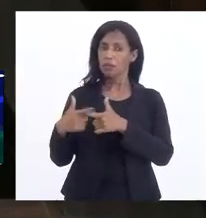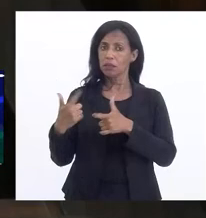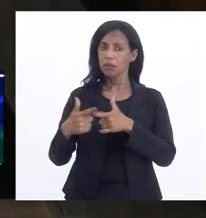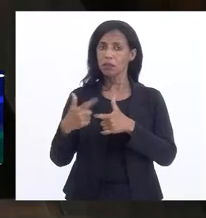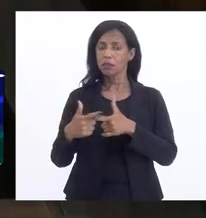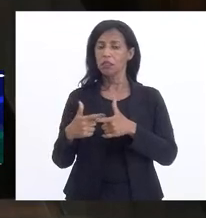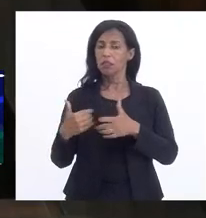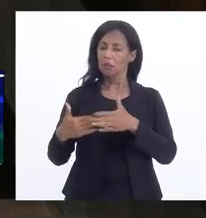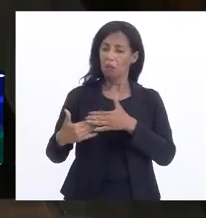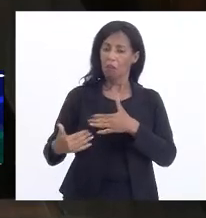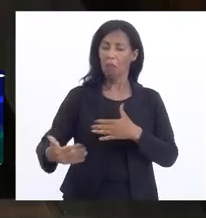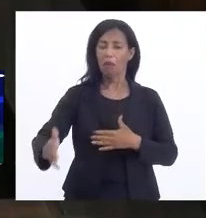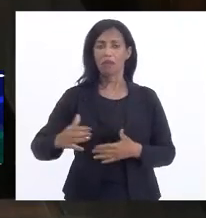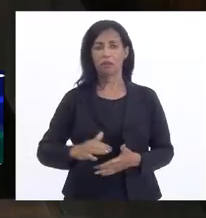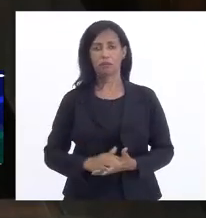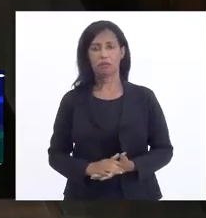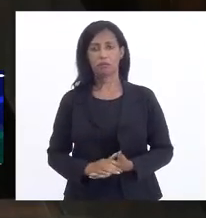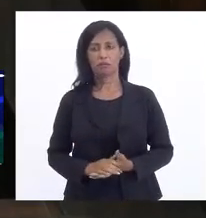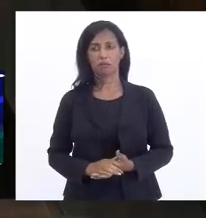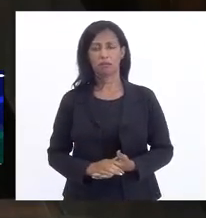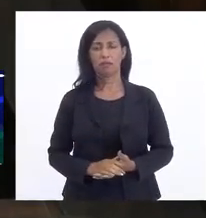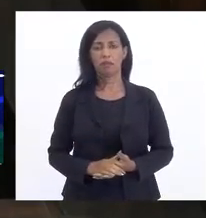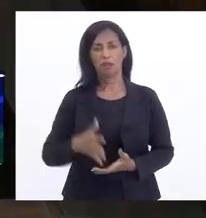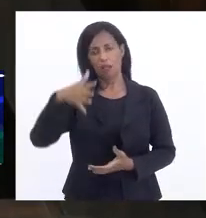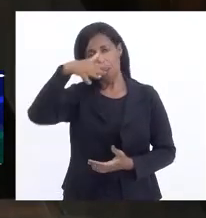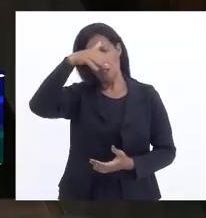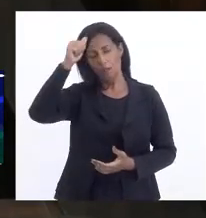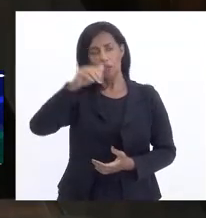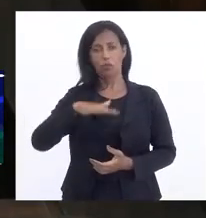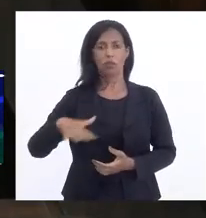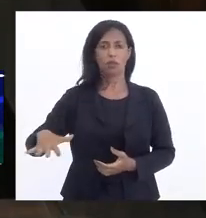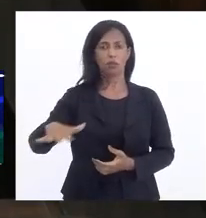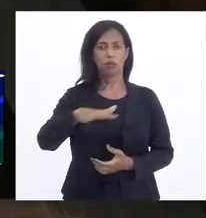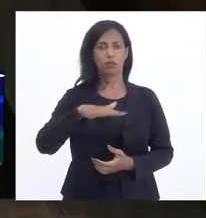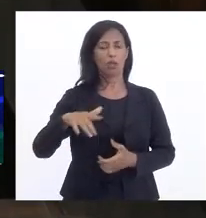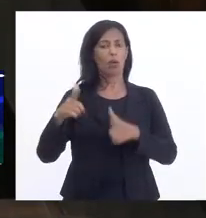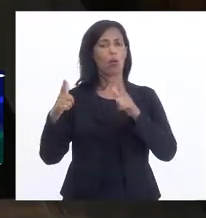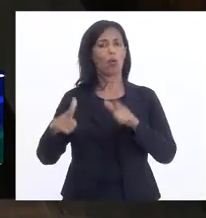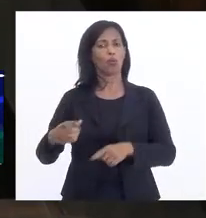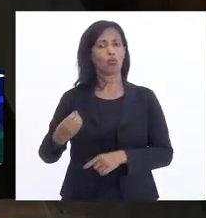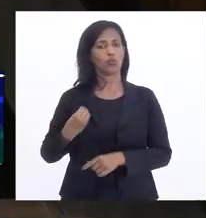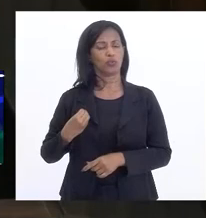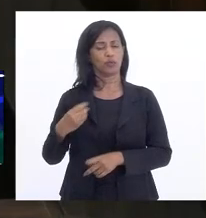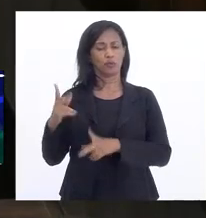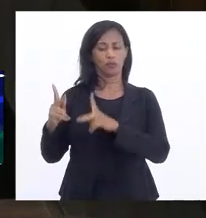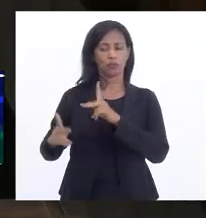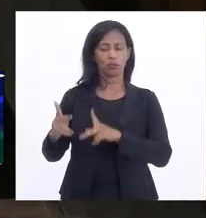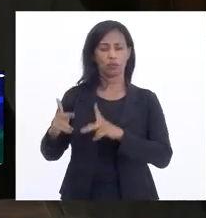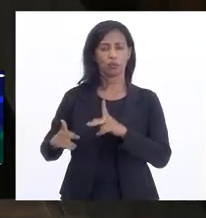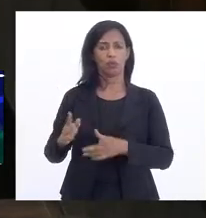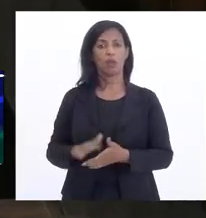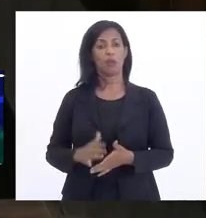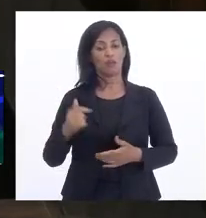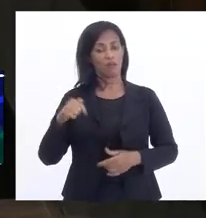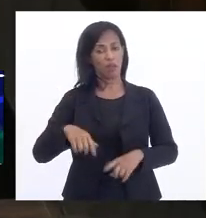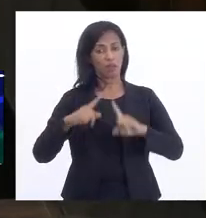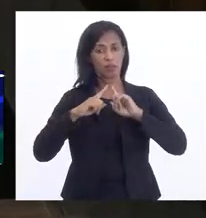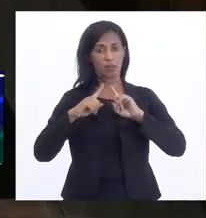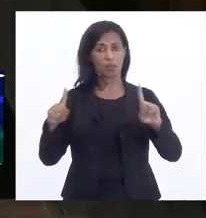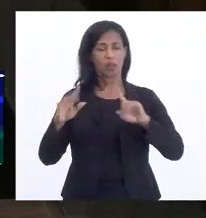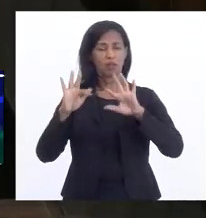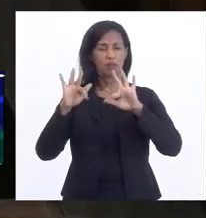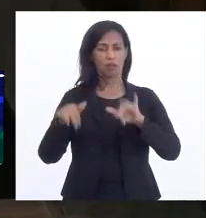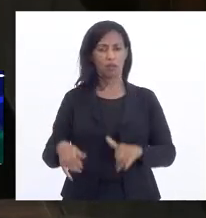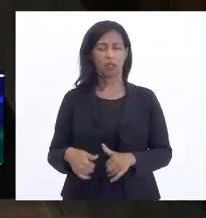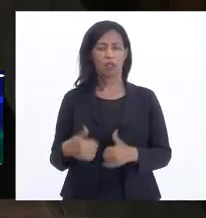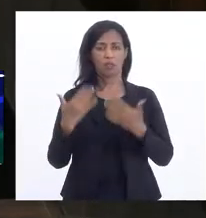tente ser passada na área da Amazônia e nos territórios onde vivem os povos e comunidades tradicionais. Faço aqui essa denúncia e encerro a